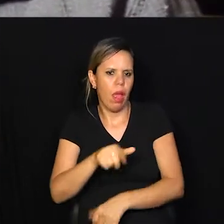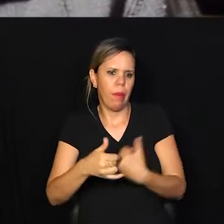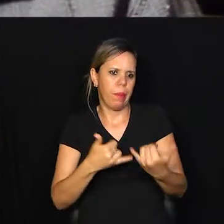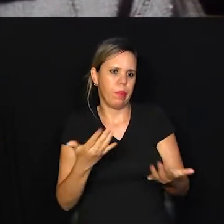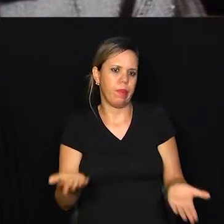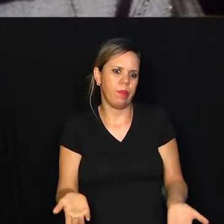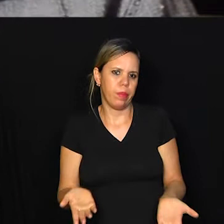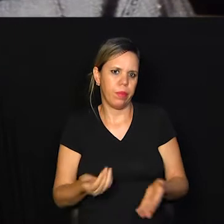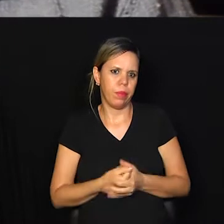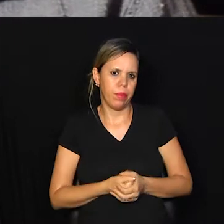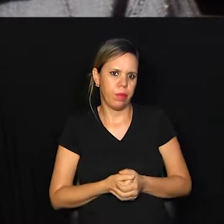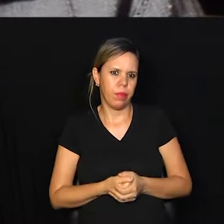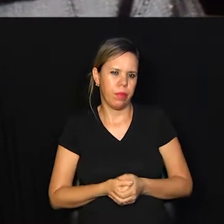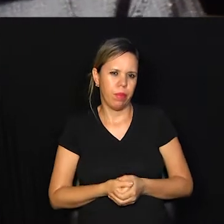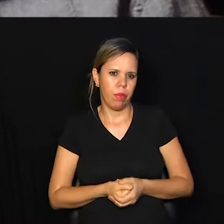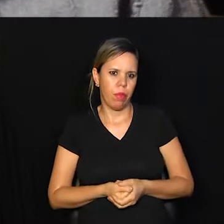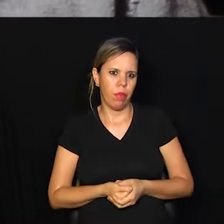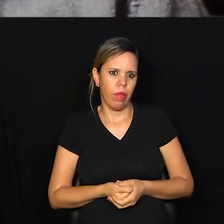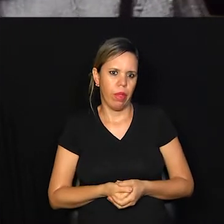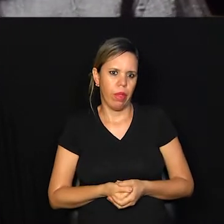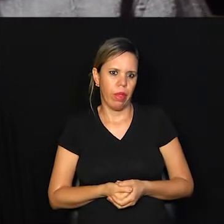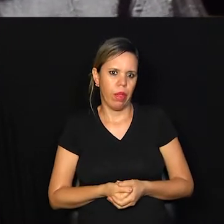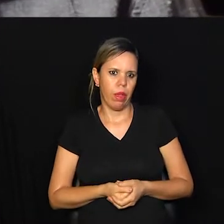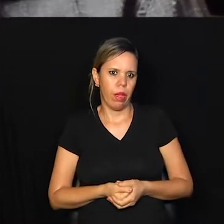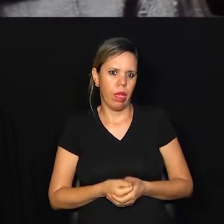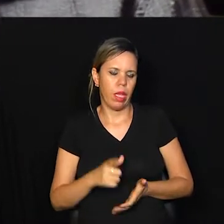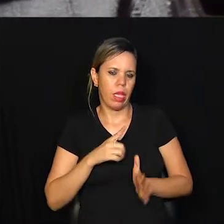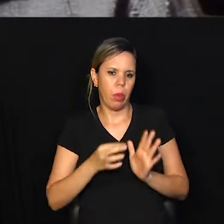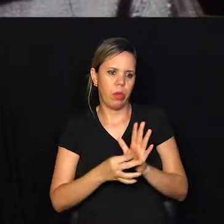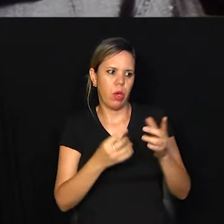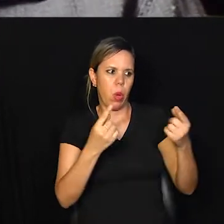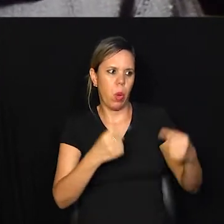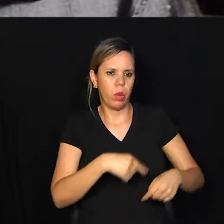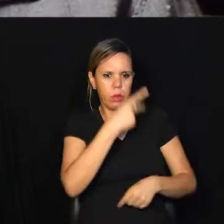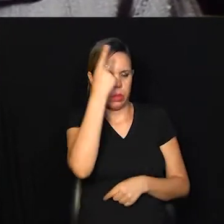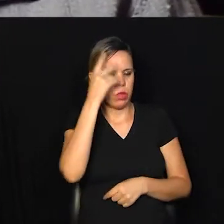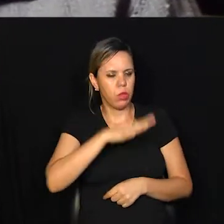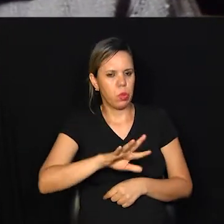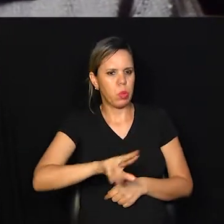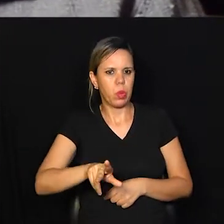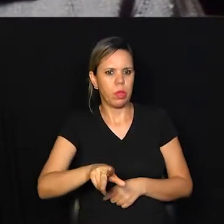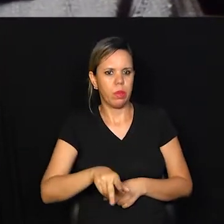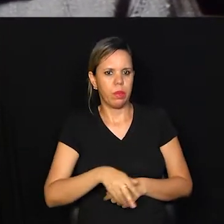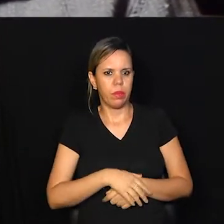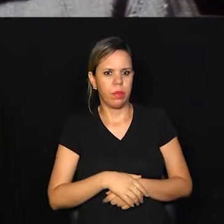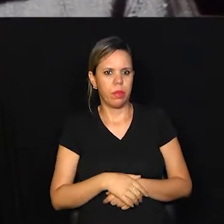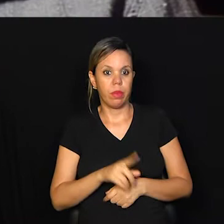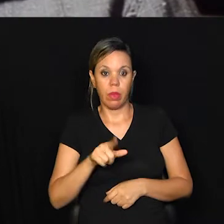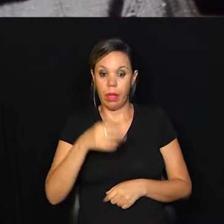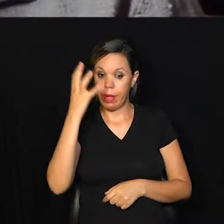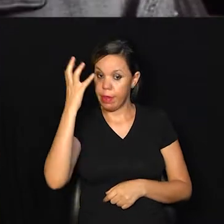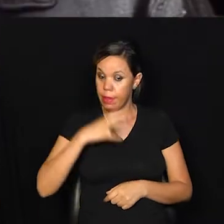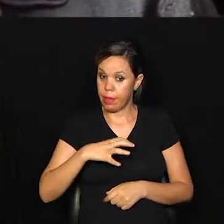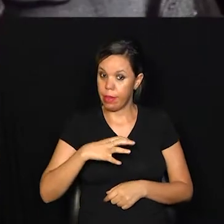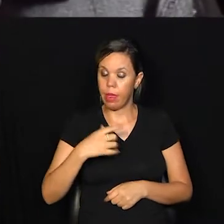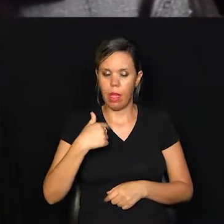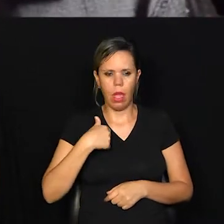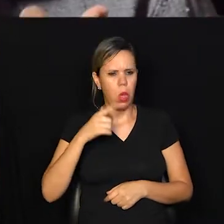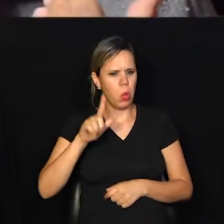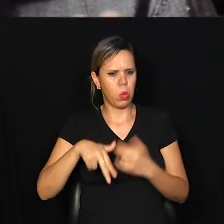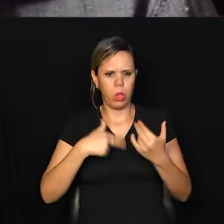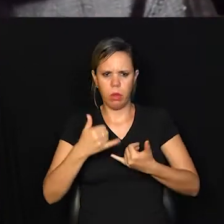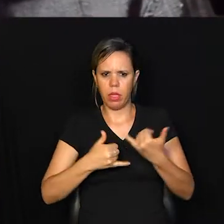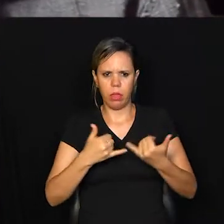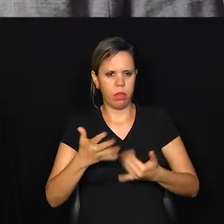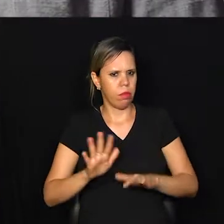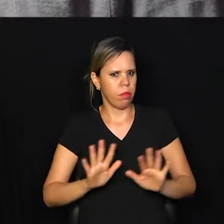brincadeira. É um posicionamento que você quer ter contra alguém. Não é. É uma coisa séria. Eu nunca brincaria